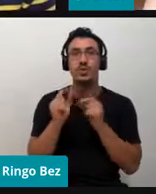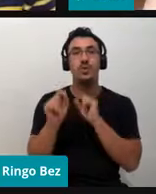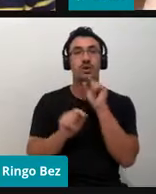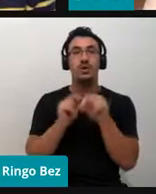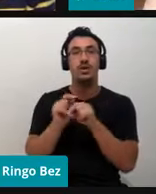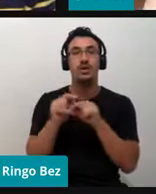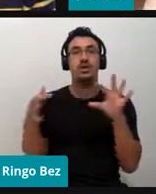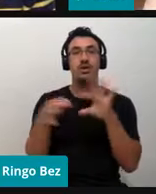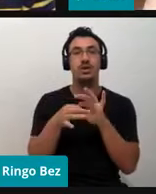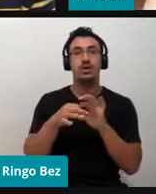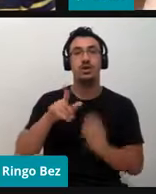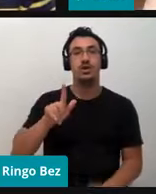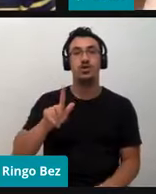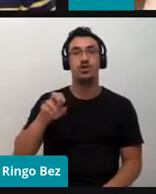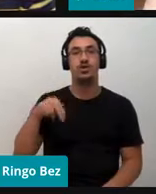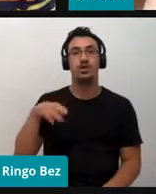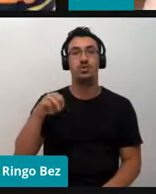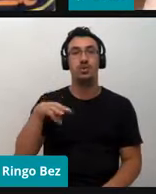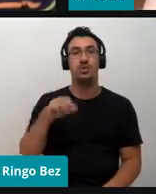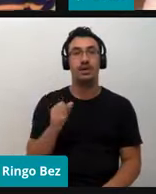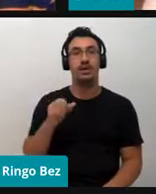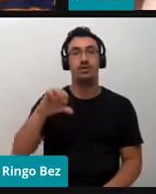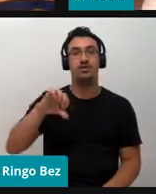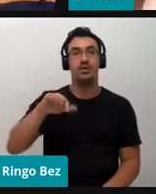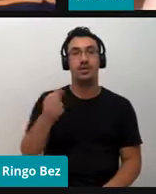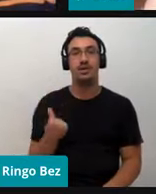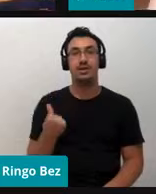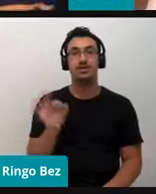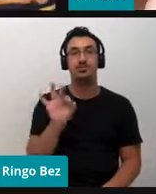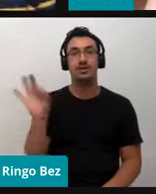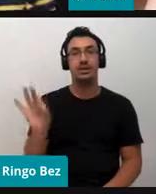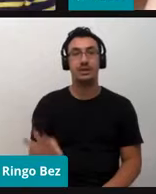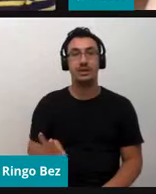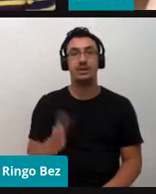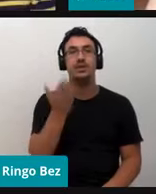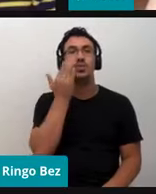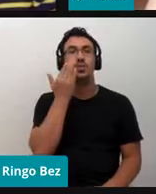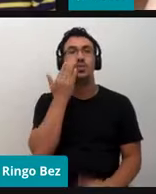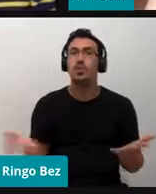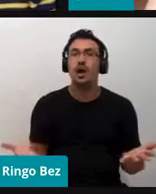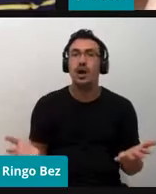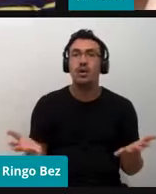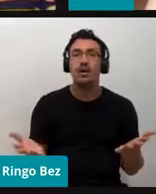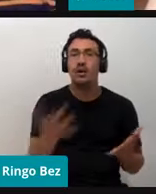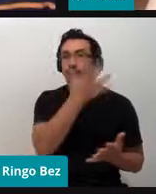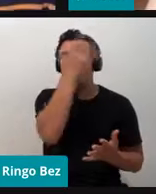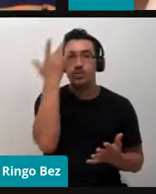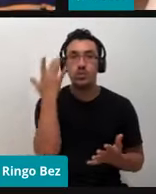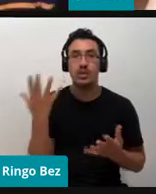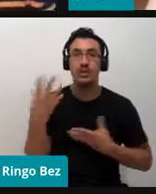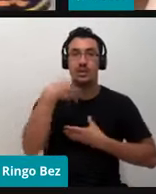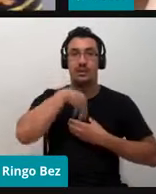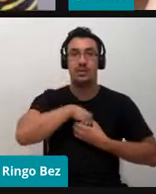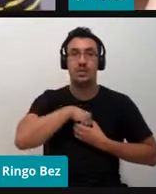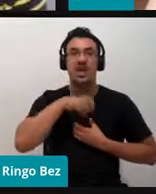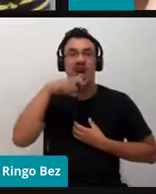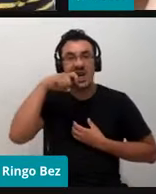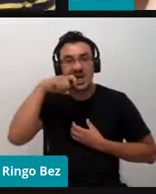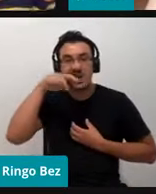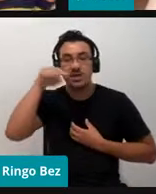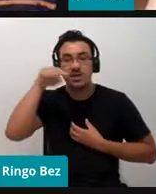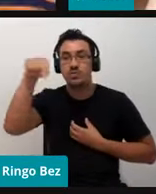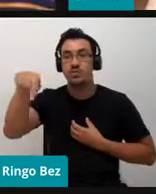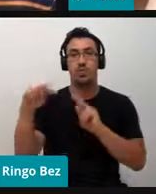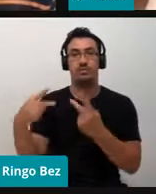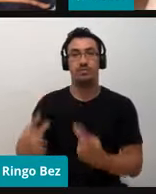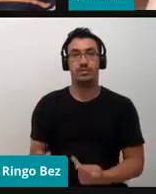de 96%. Resta identificar qual é o hospedeiro intermediário entre o morcego e o ser humano. Isso é